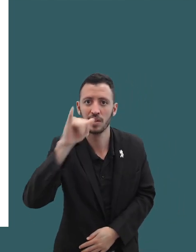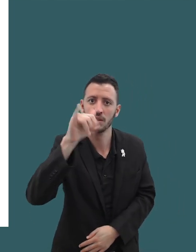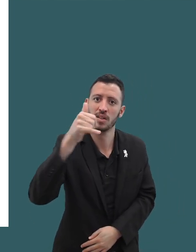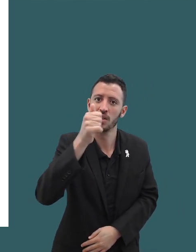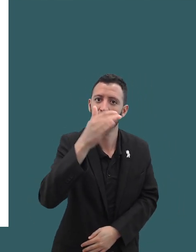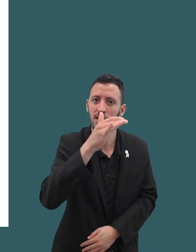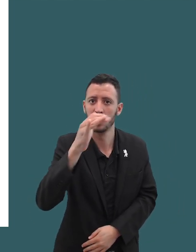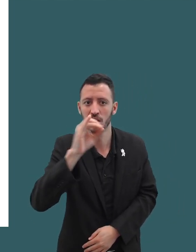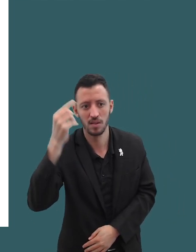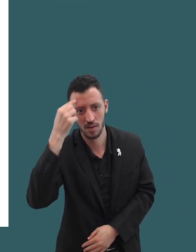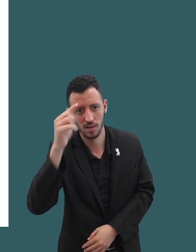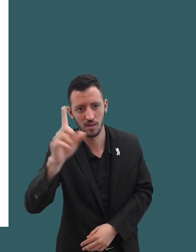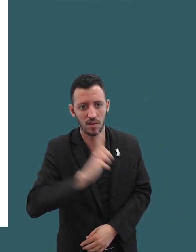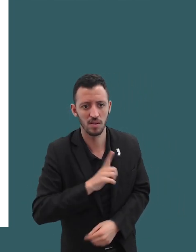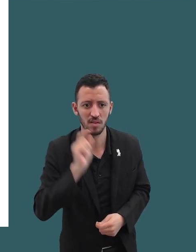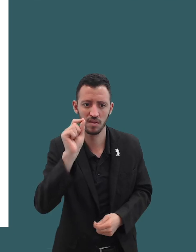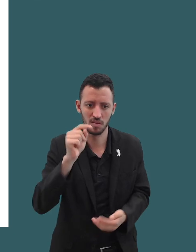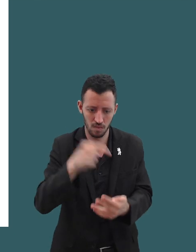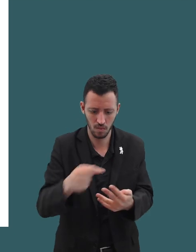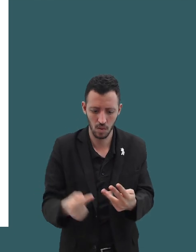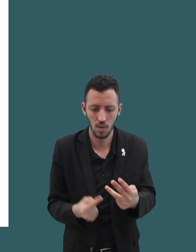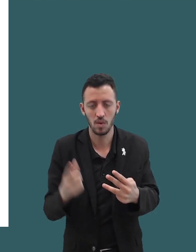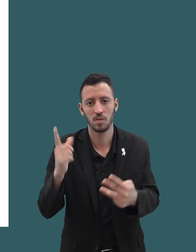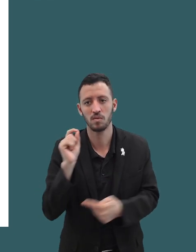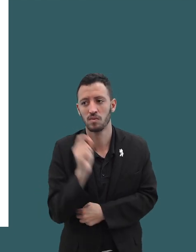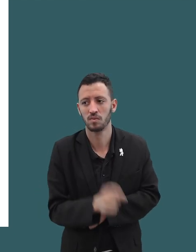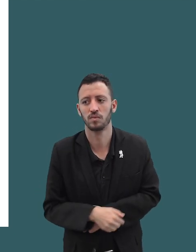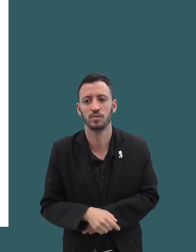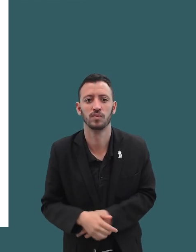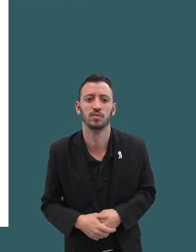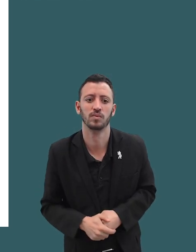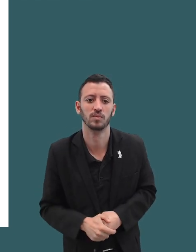ideia, biologia, eu só vou esses três, né?